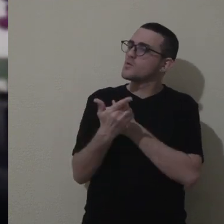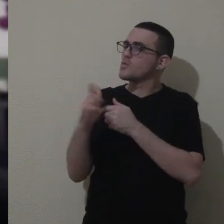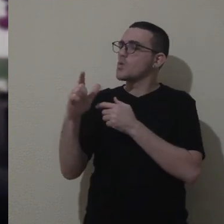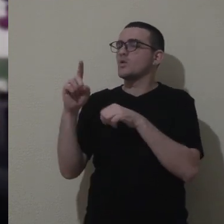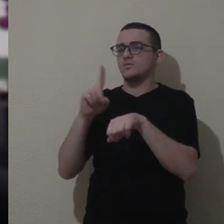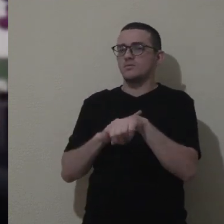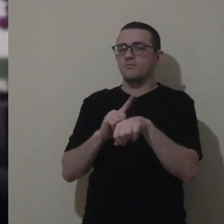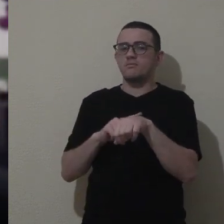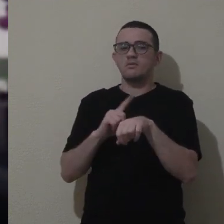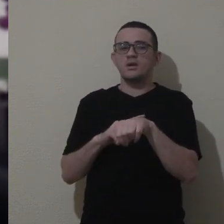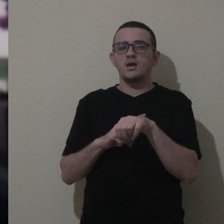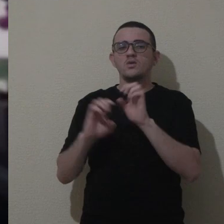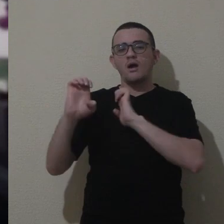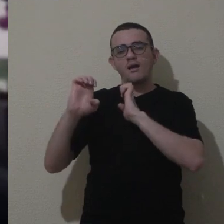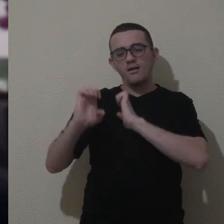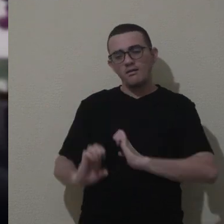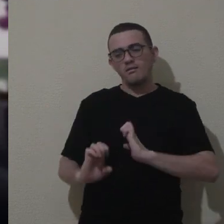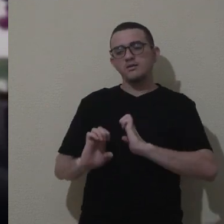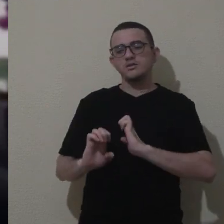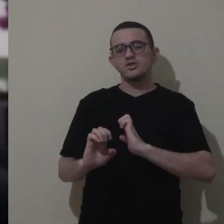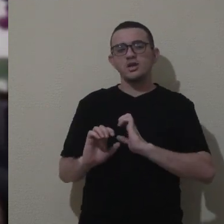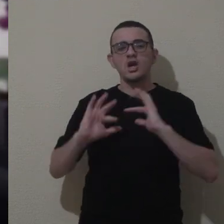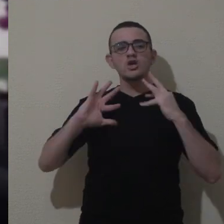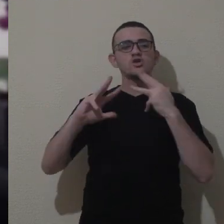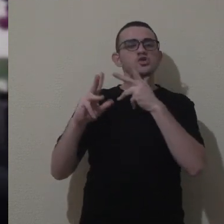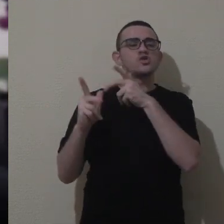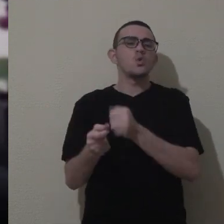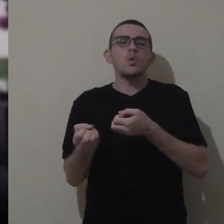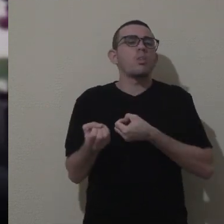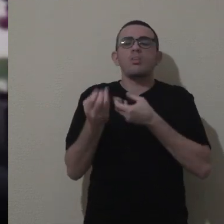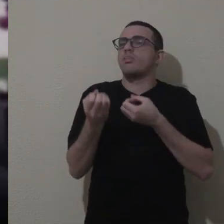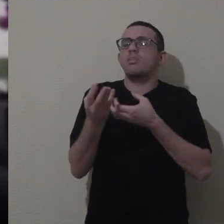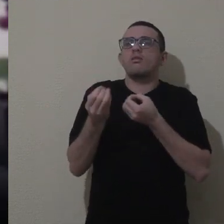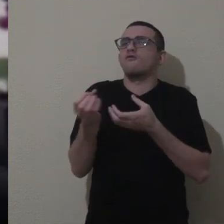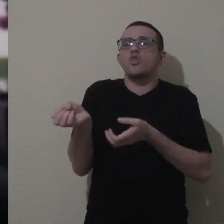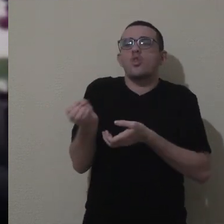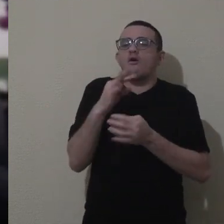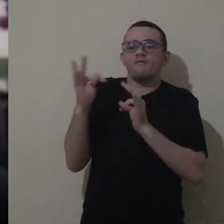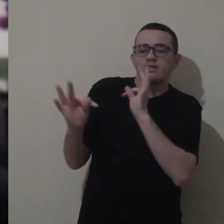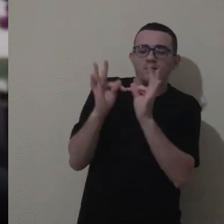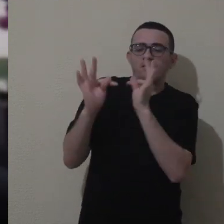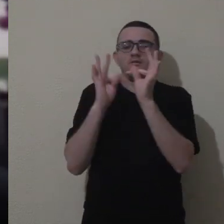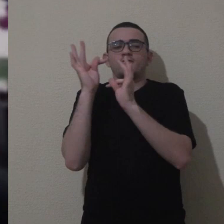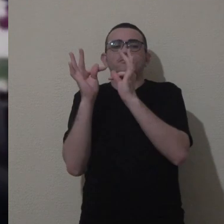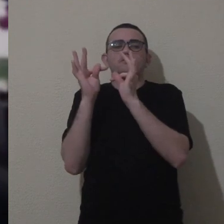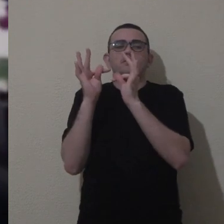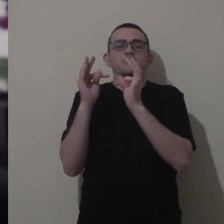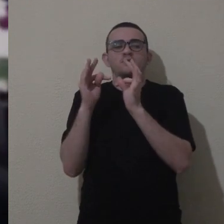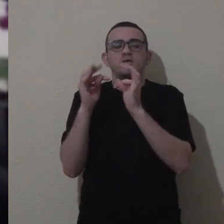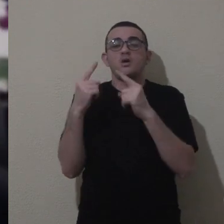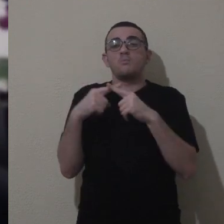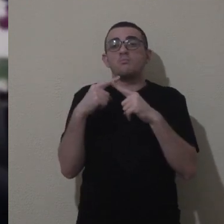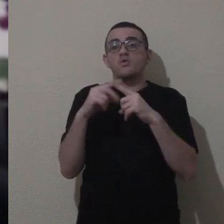num outro dado momento, questões éticas, digamos, de todas essas novas informações, novas tecnologias. Se a gente